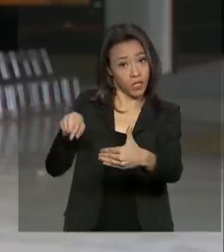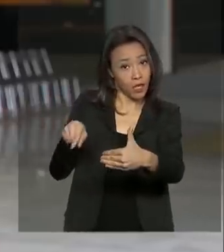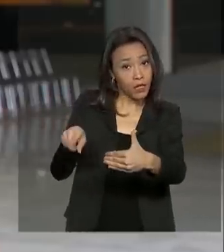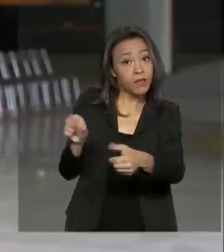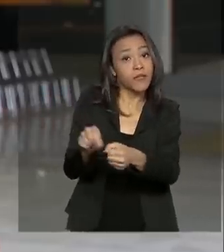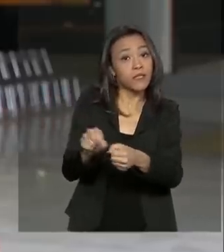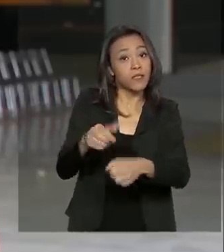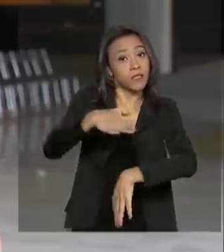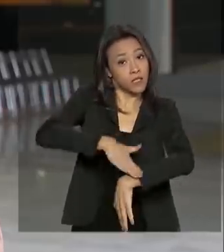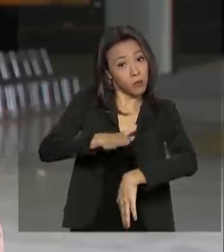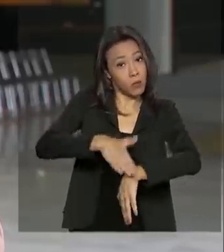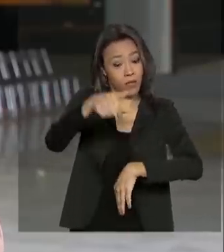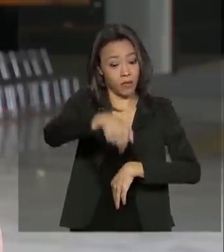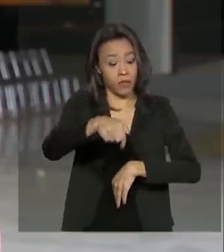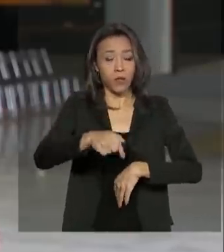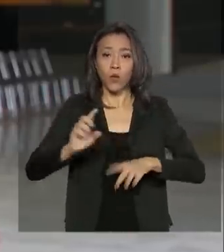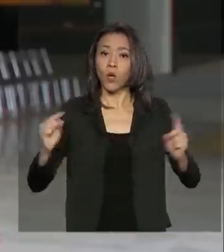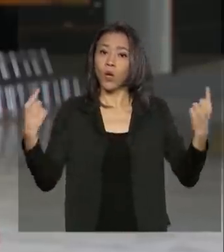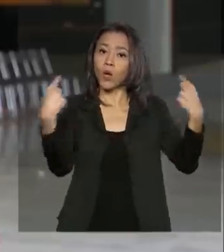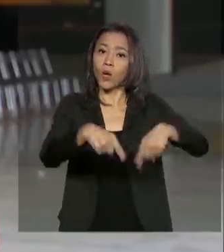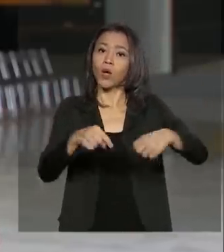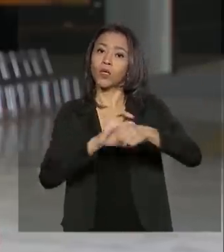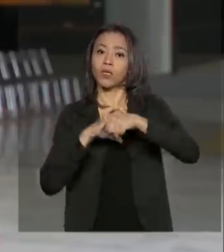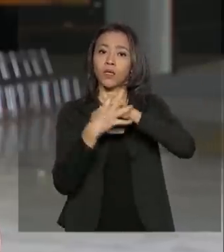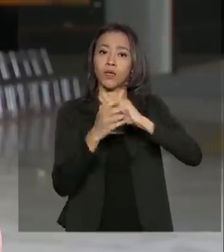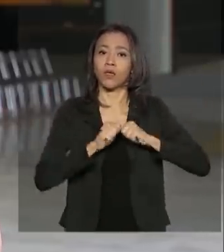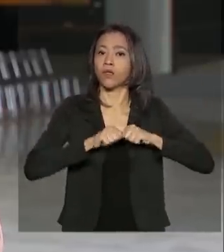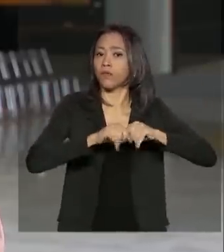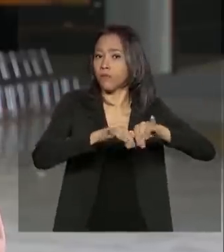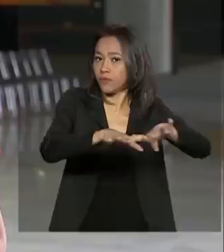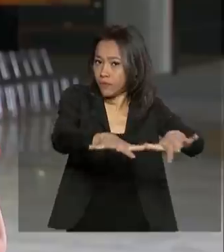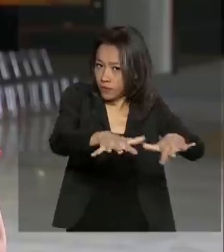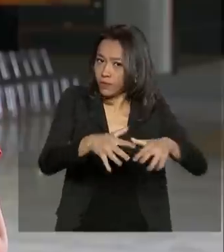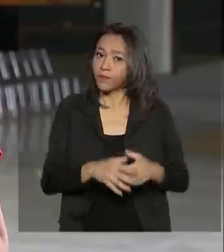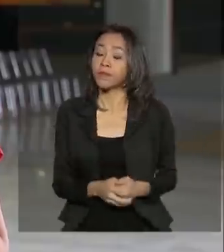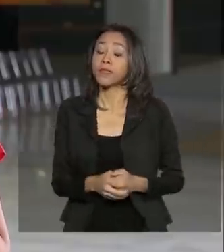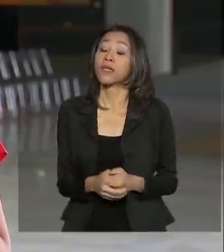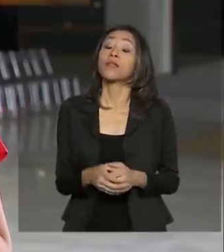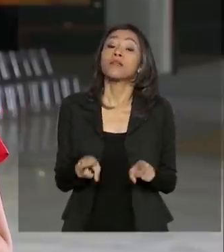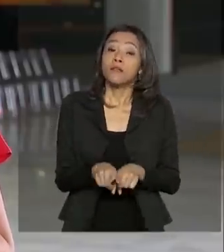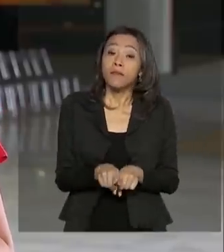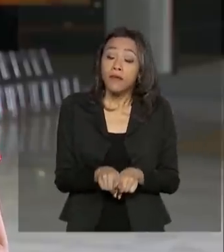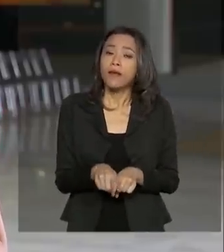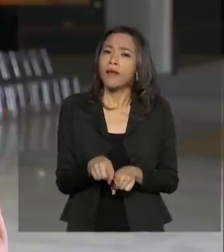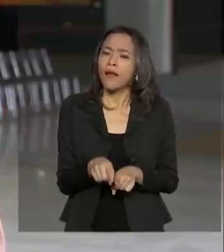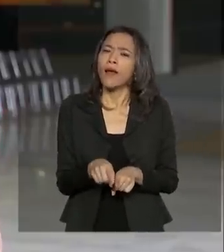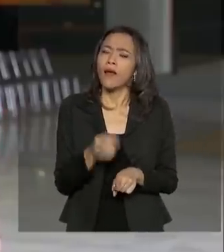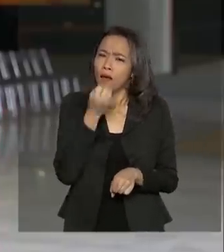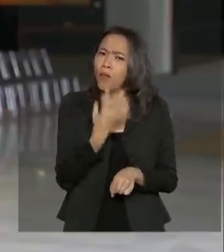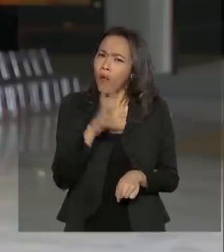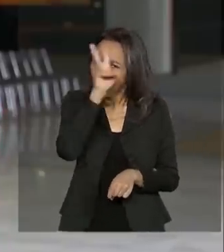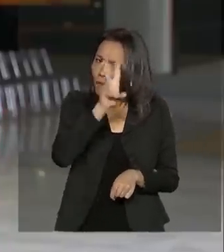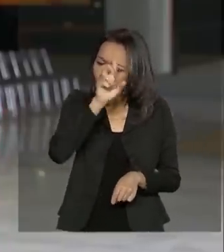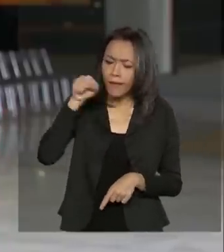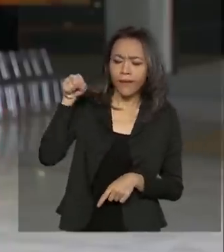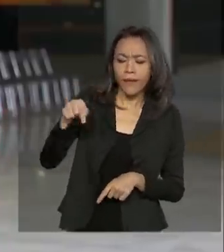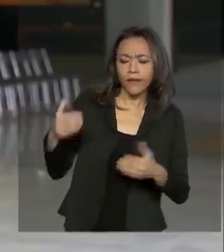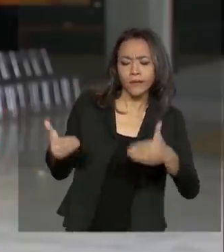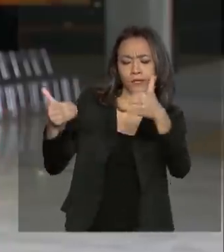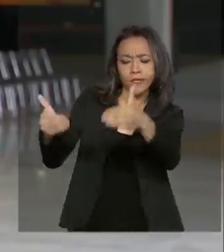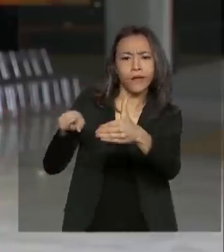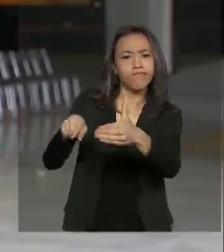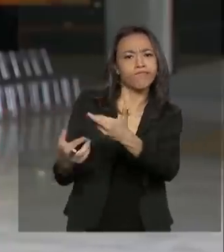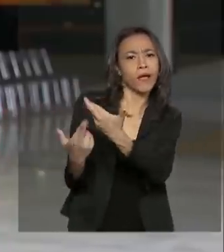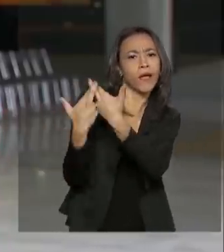nesse momento nesse combate à pandemia do coronavírus olha é além disso é assim vale lembrar que esse mistério ele é